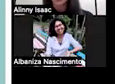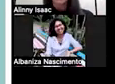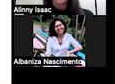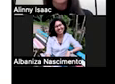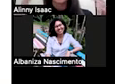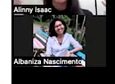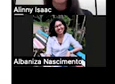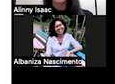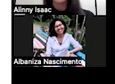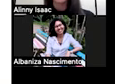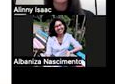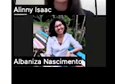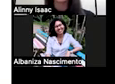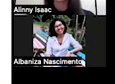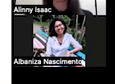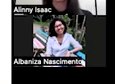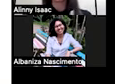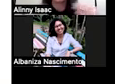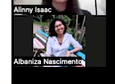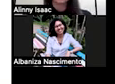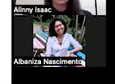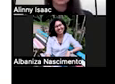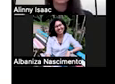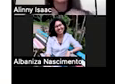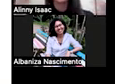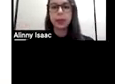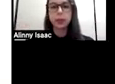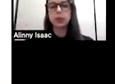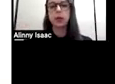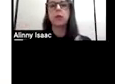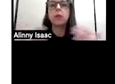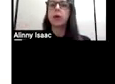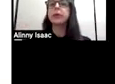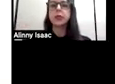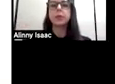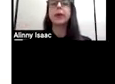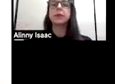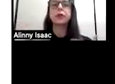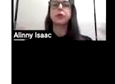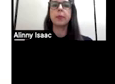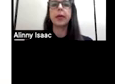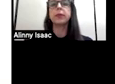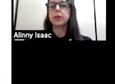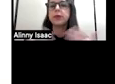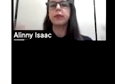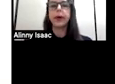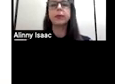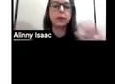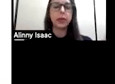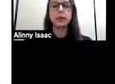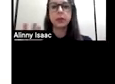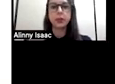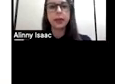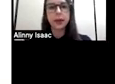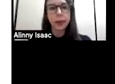peso. E qual que é a importância, né, da dieta, da nutrição, quando a gente pensa justamente no desenvolvimento